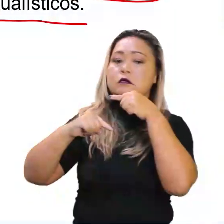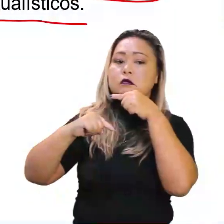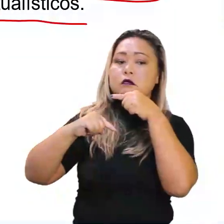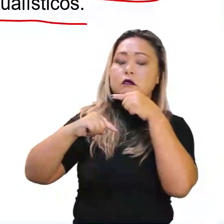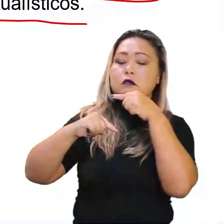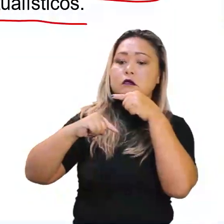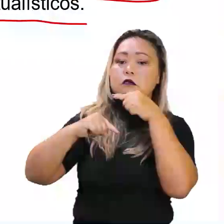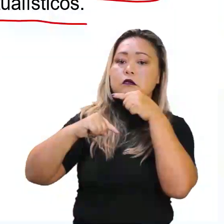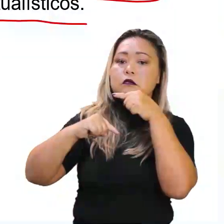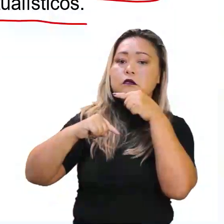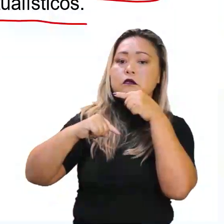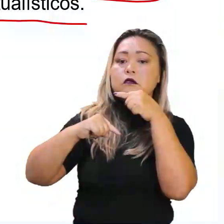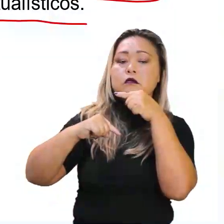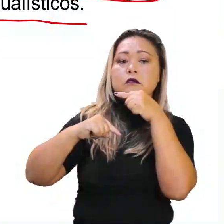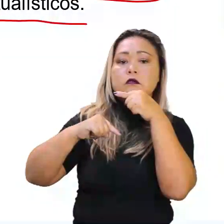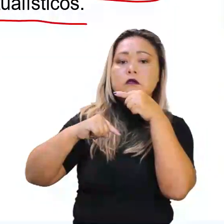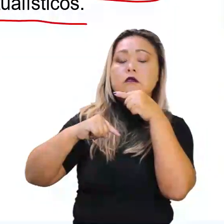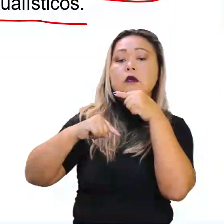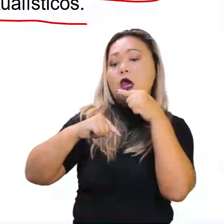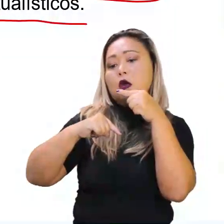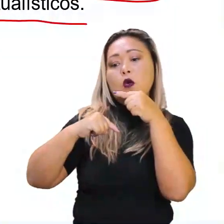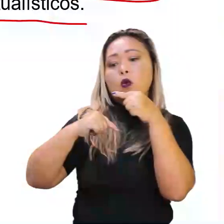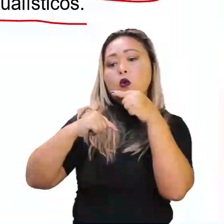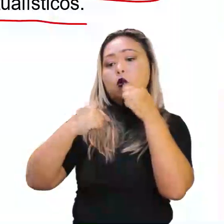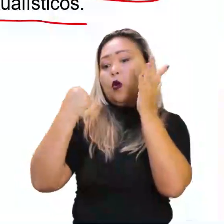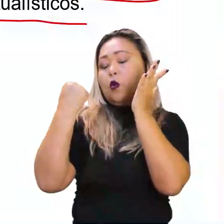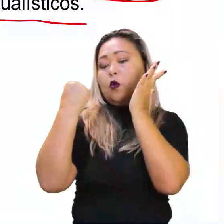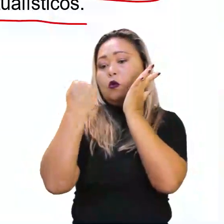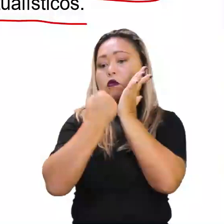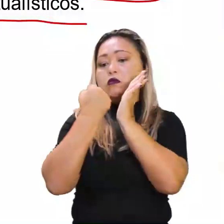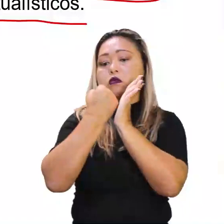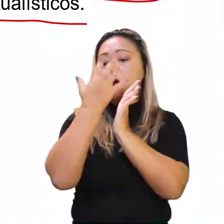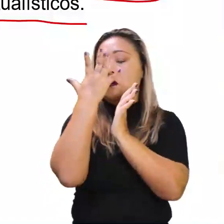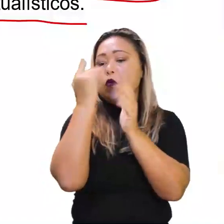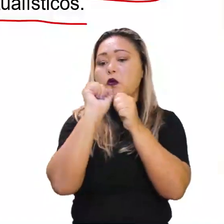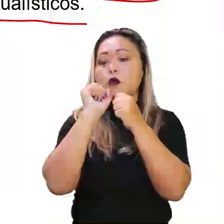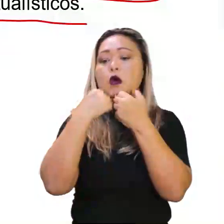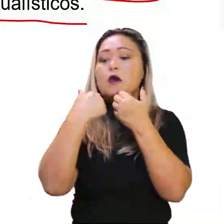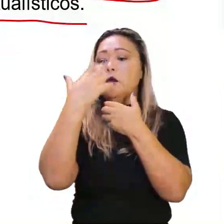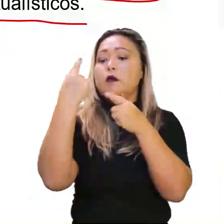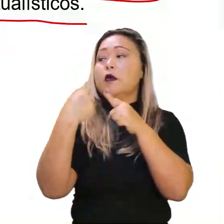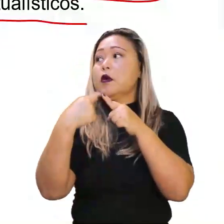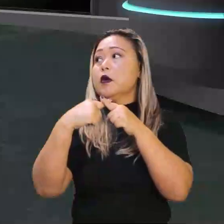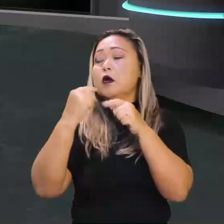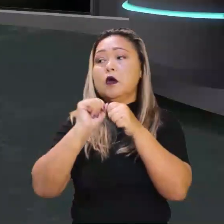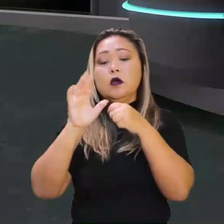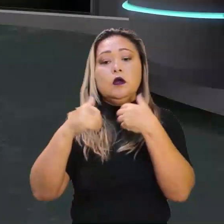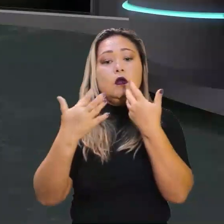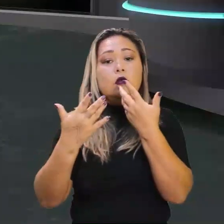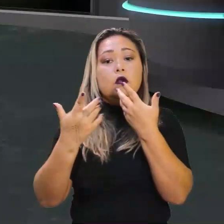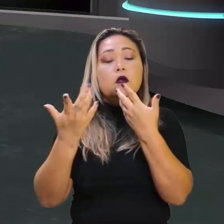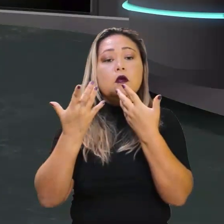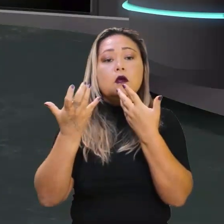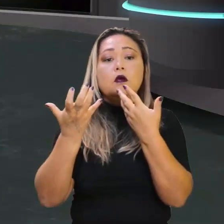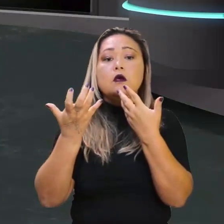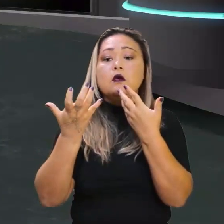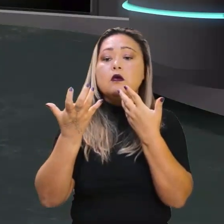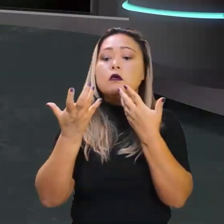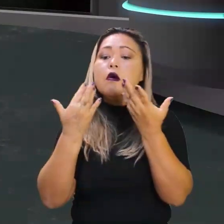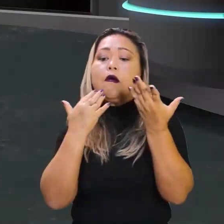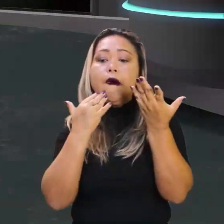não eram naturalistas, a escultura e o desenho e a pintura deles. Por quê? Porque eles, de certo